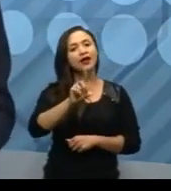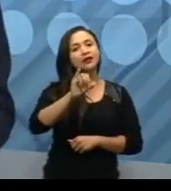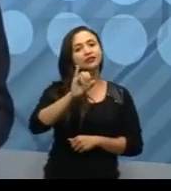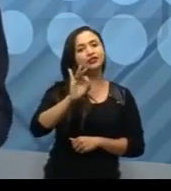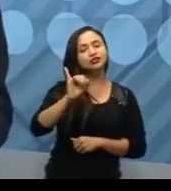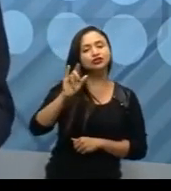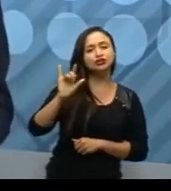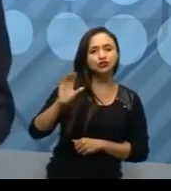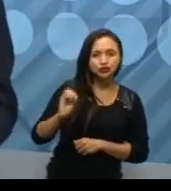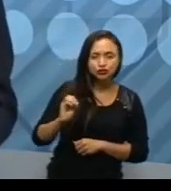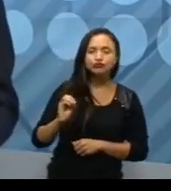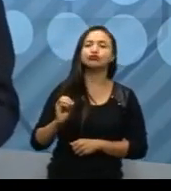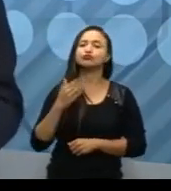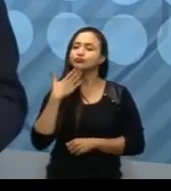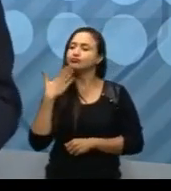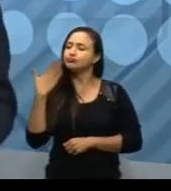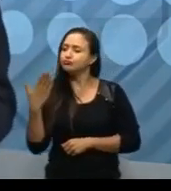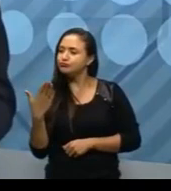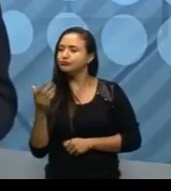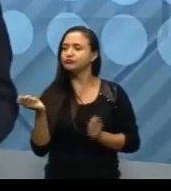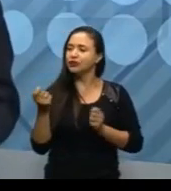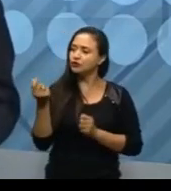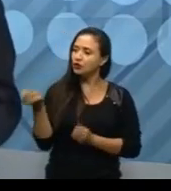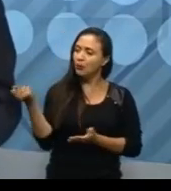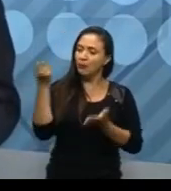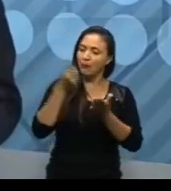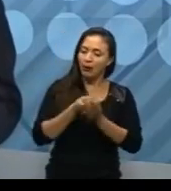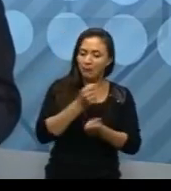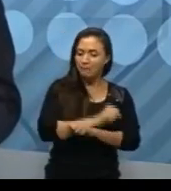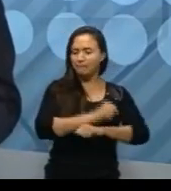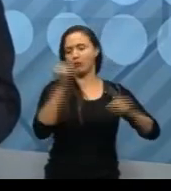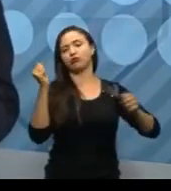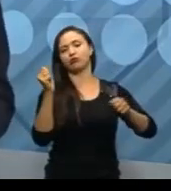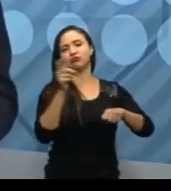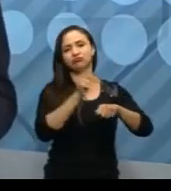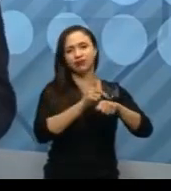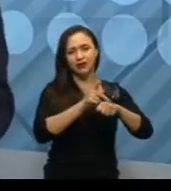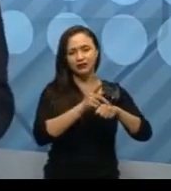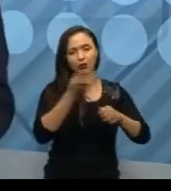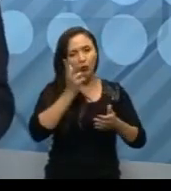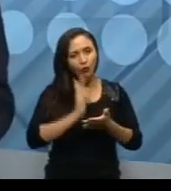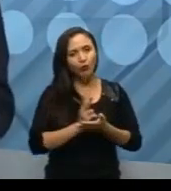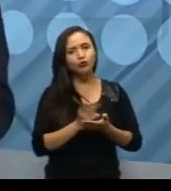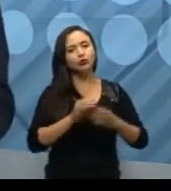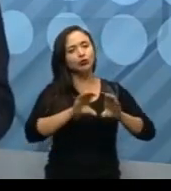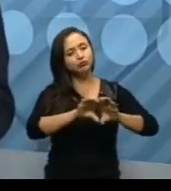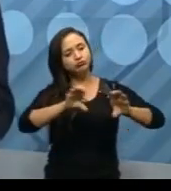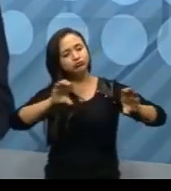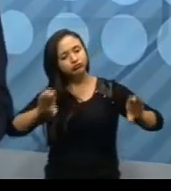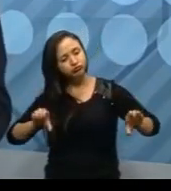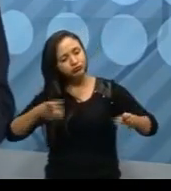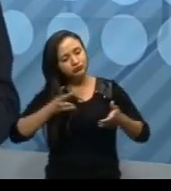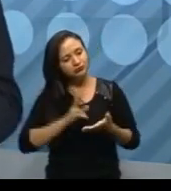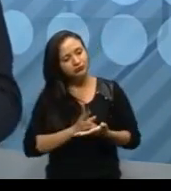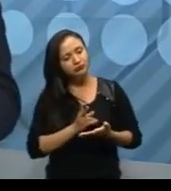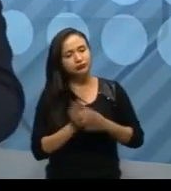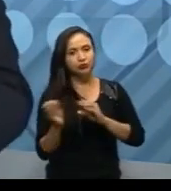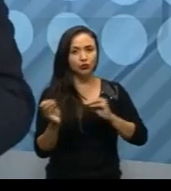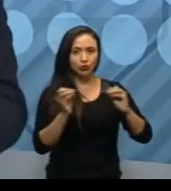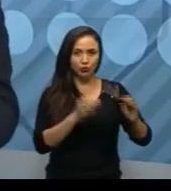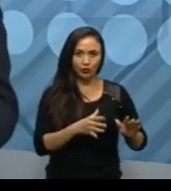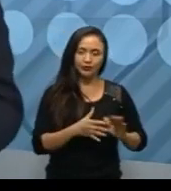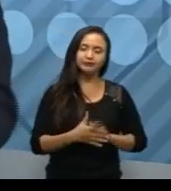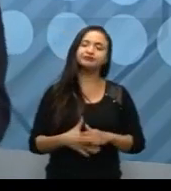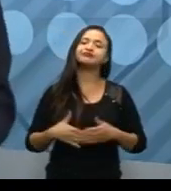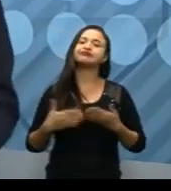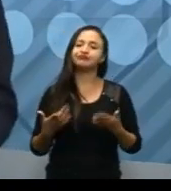daquela rocha ou a remoção daquela rocha para poder continuar o empreendimento, ok? Então aí sim gera